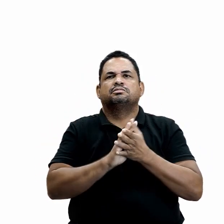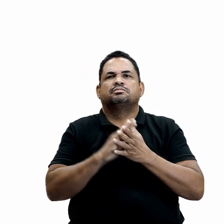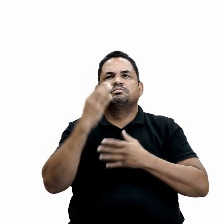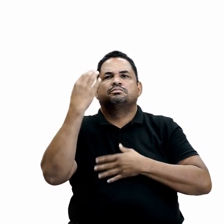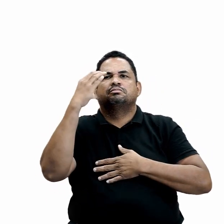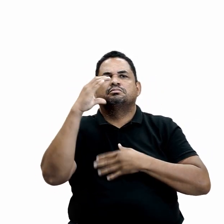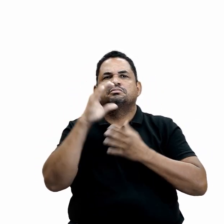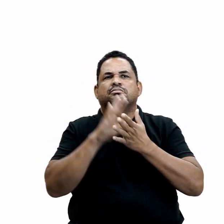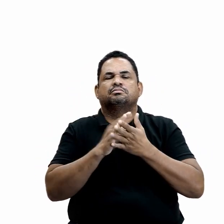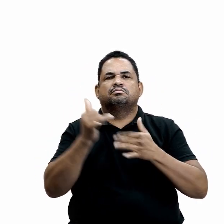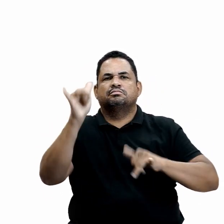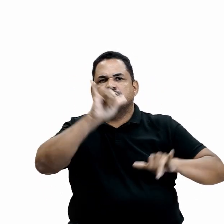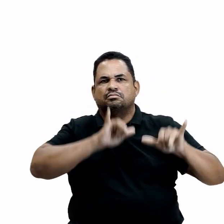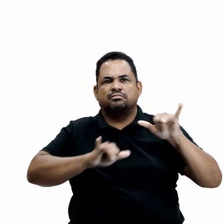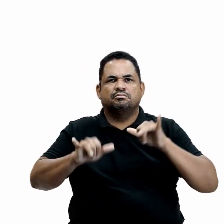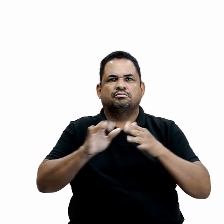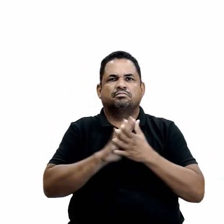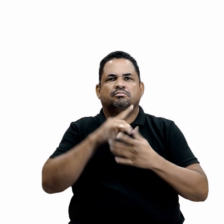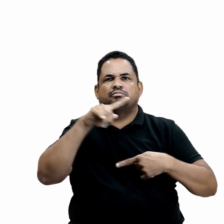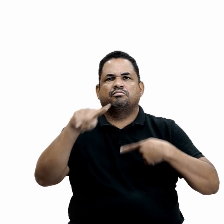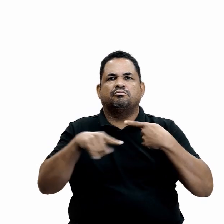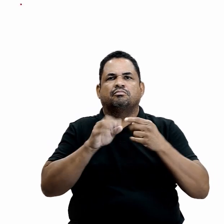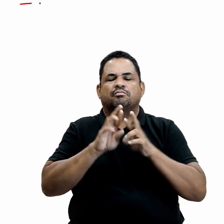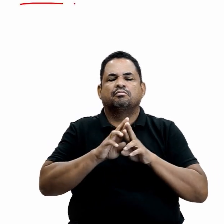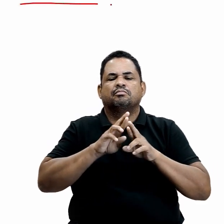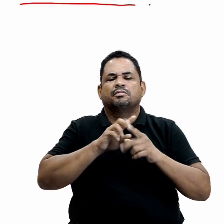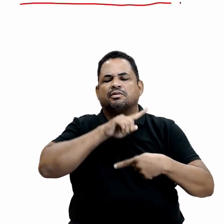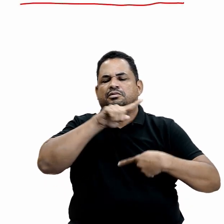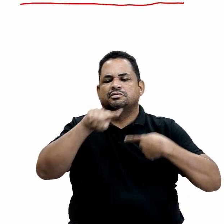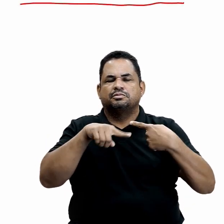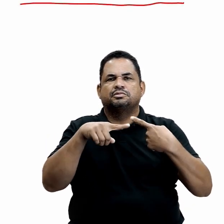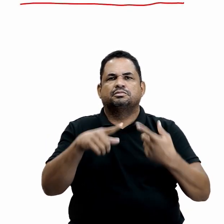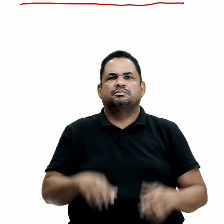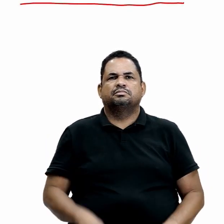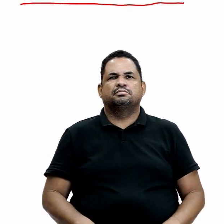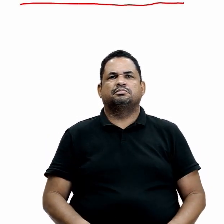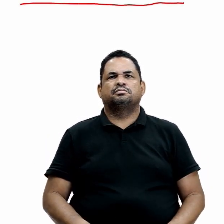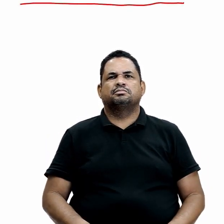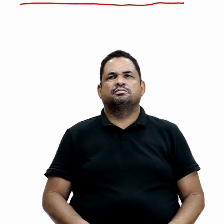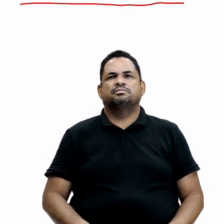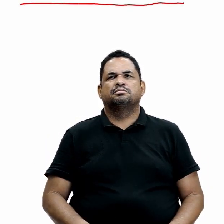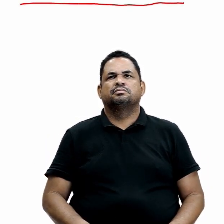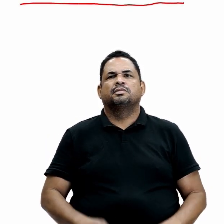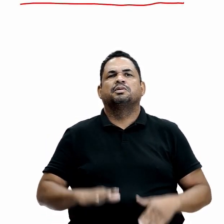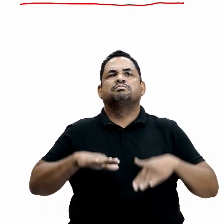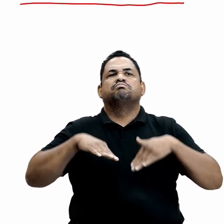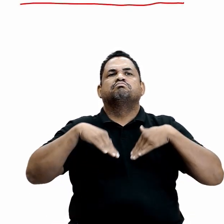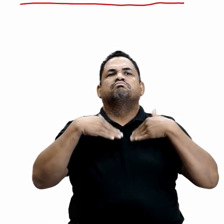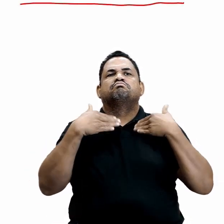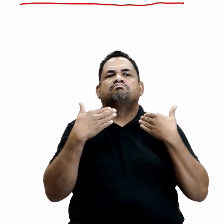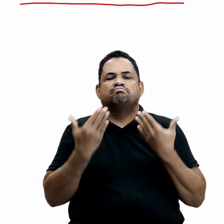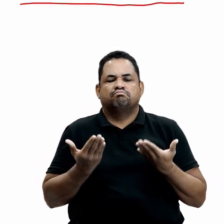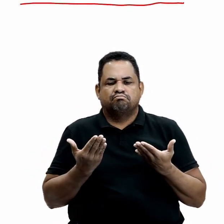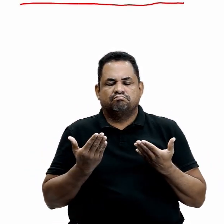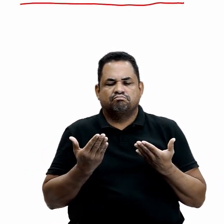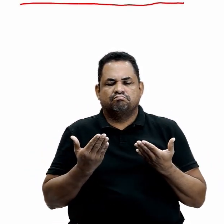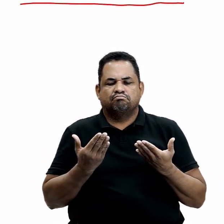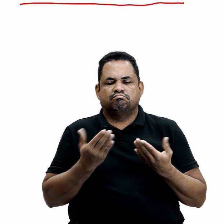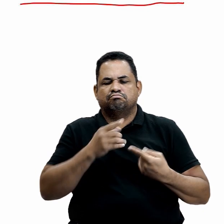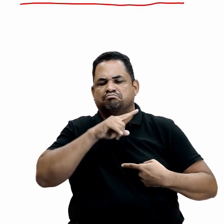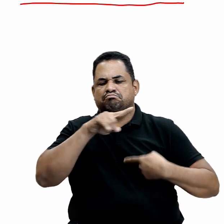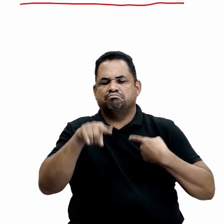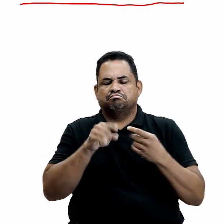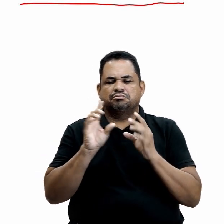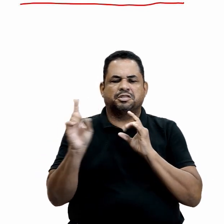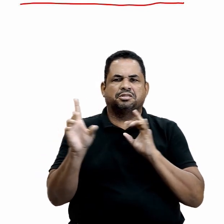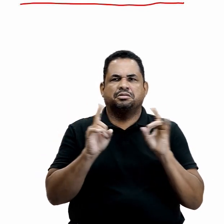no caso da química, e se destinam a diferentes finalidades. A pergunta é, qual é a finalidade de cada